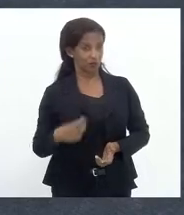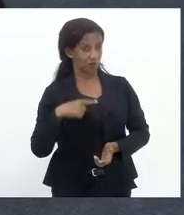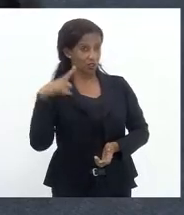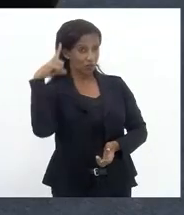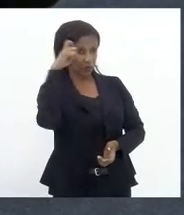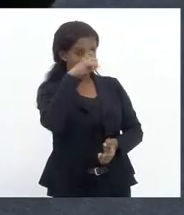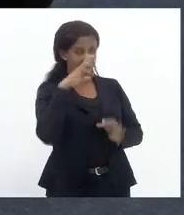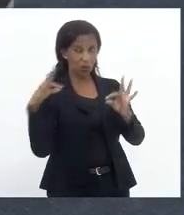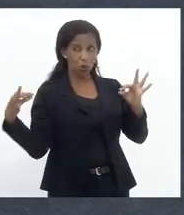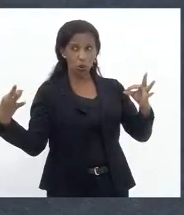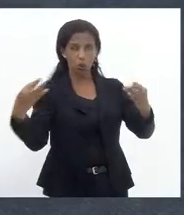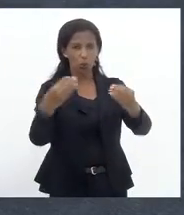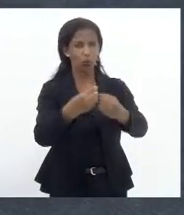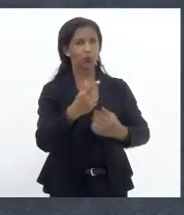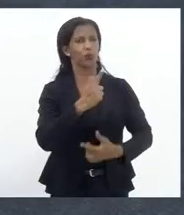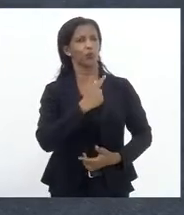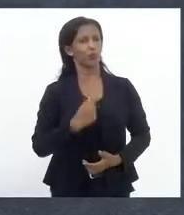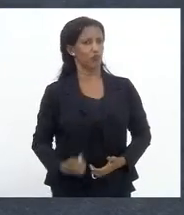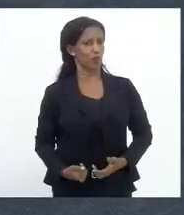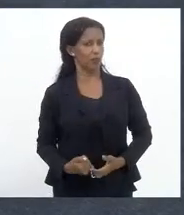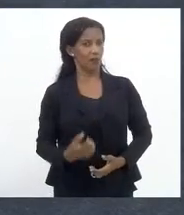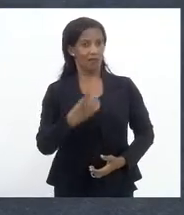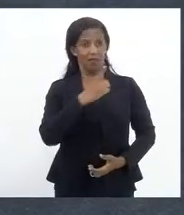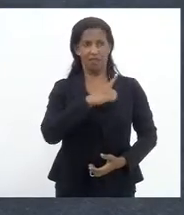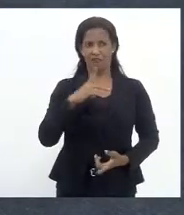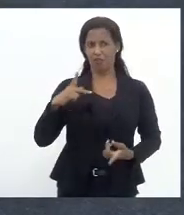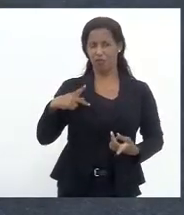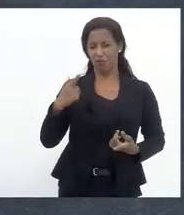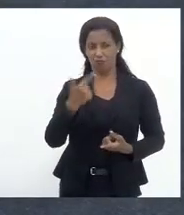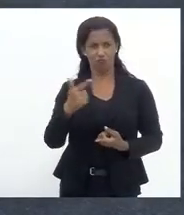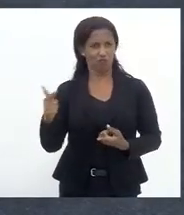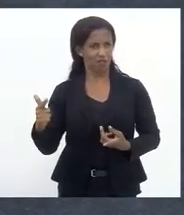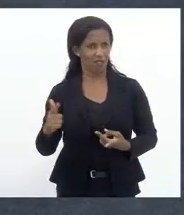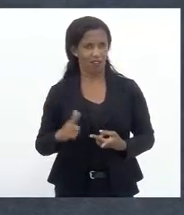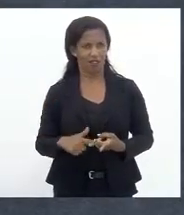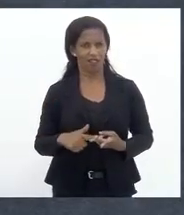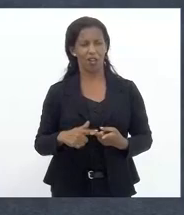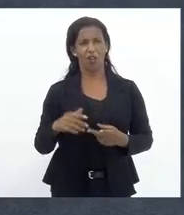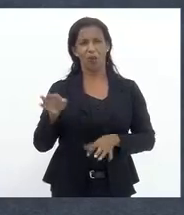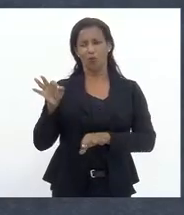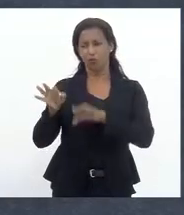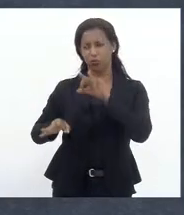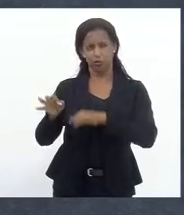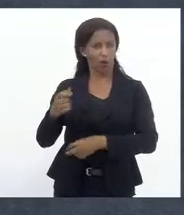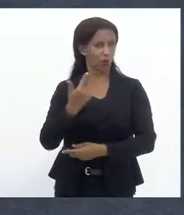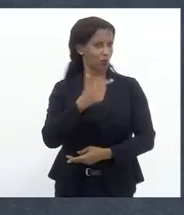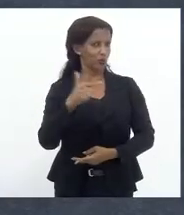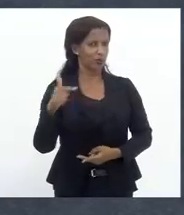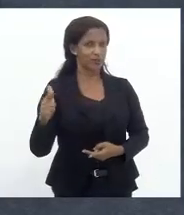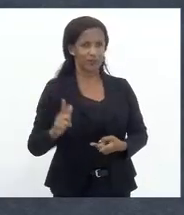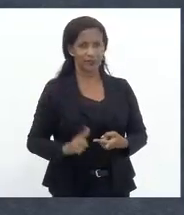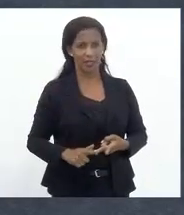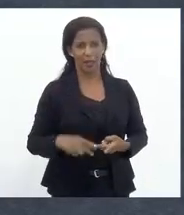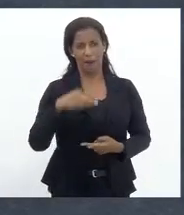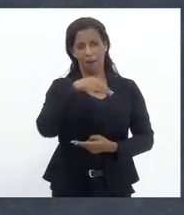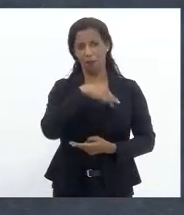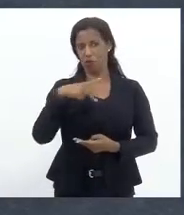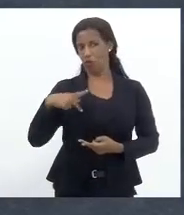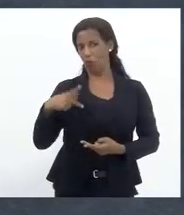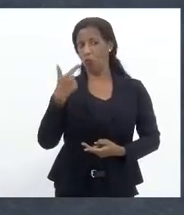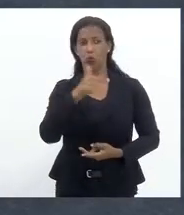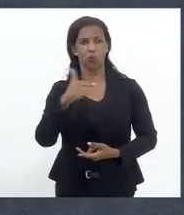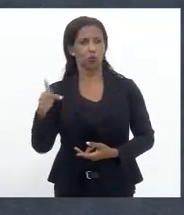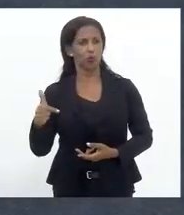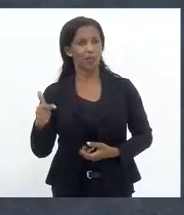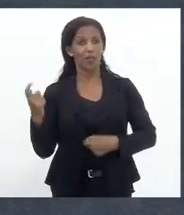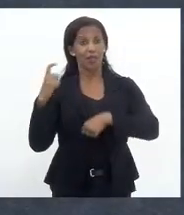para todo mundo, mas para a Defensoria não tem, para o Judiciário não tem, para o MP não tem,